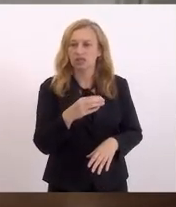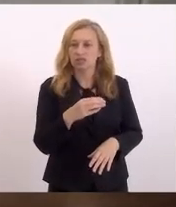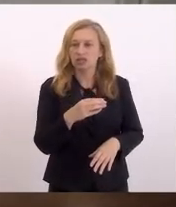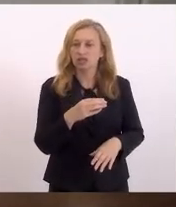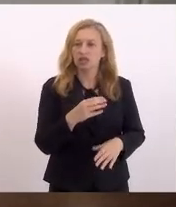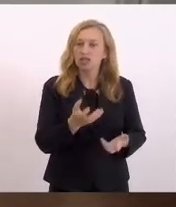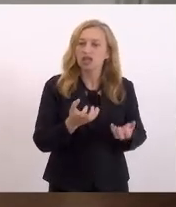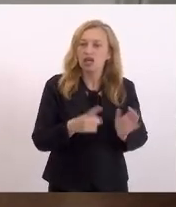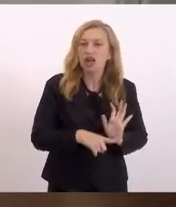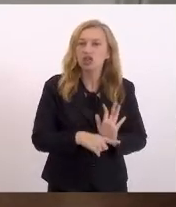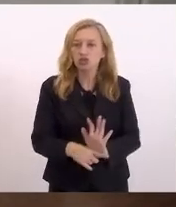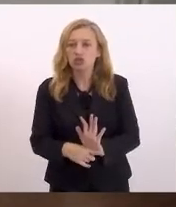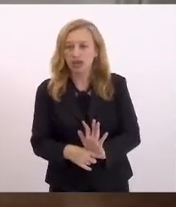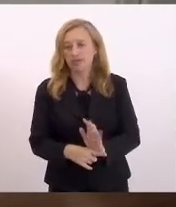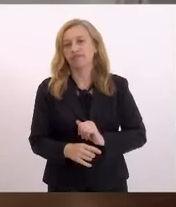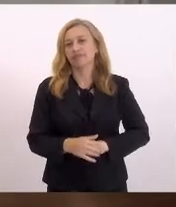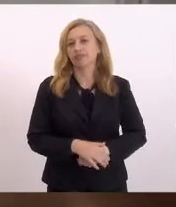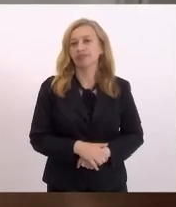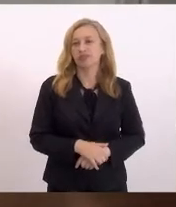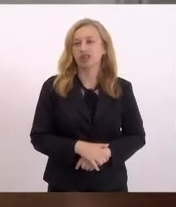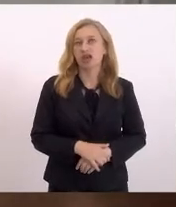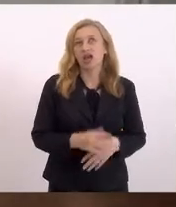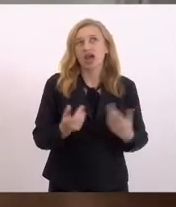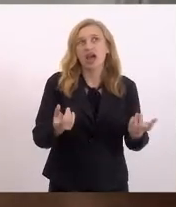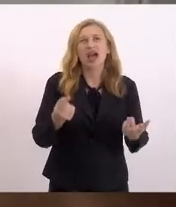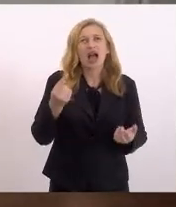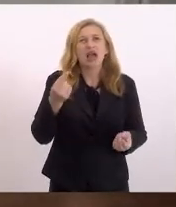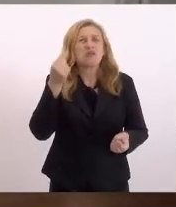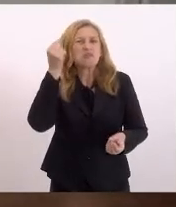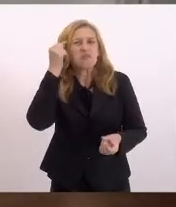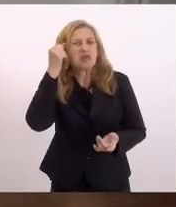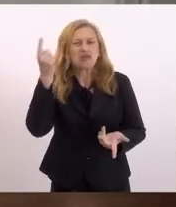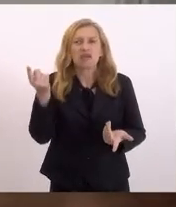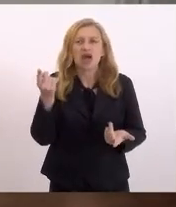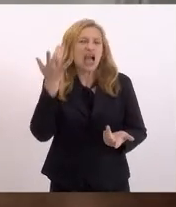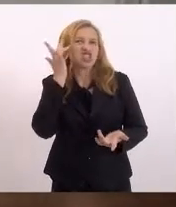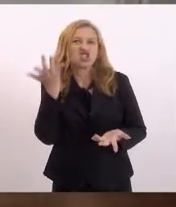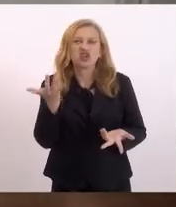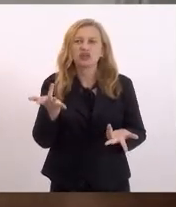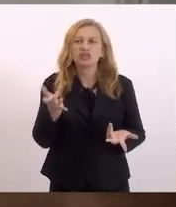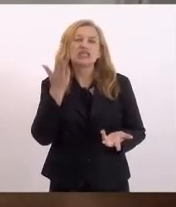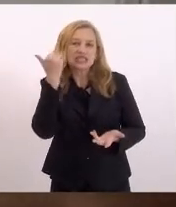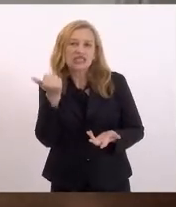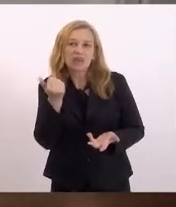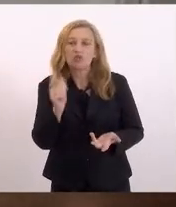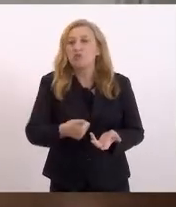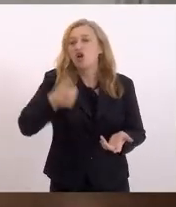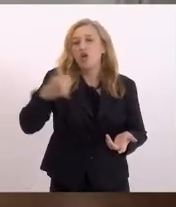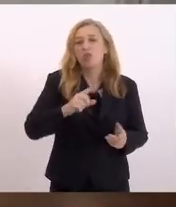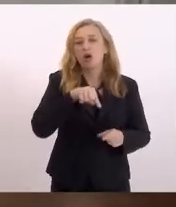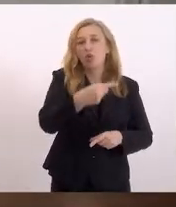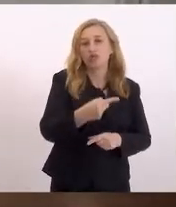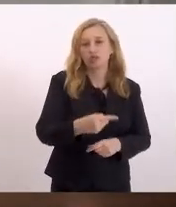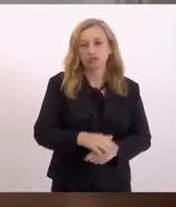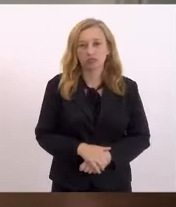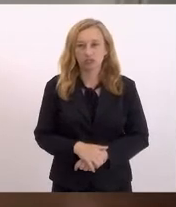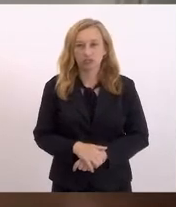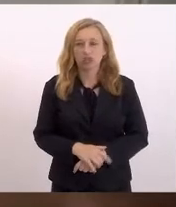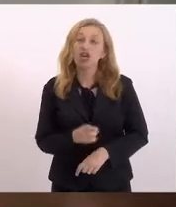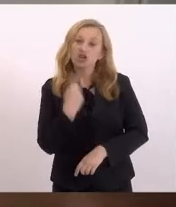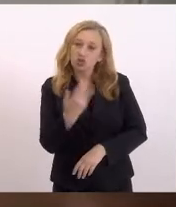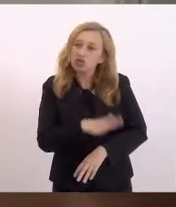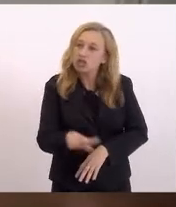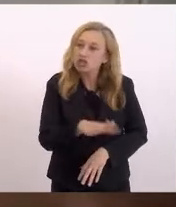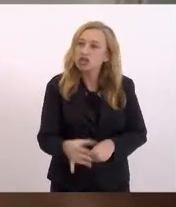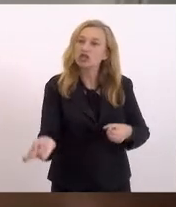essas medidas que as pessoas tiram da cabeça, achando que sabe o que é o melhor para os outros. Que as nossas